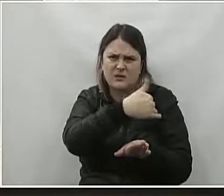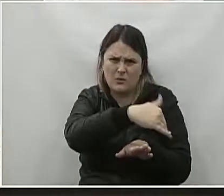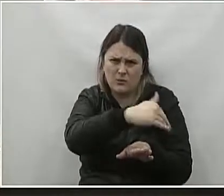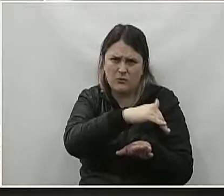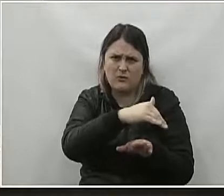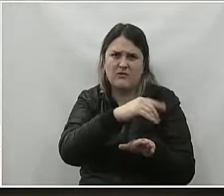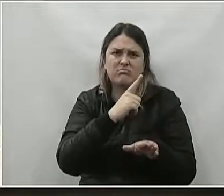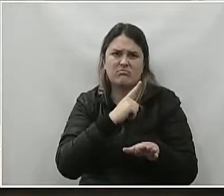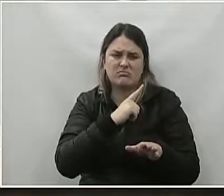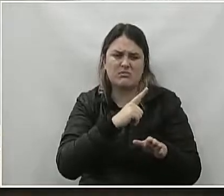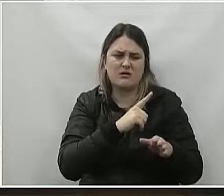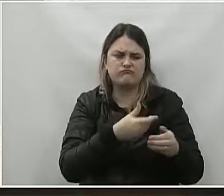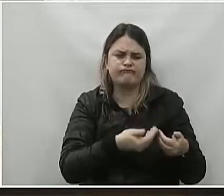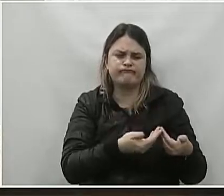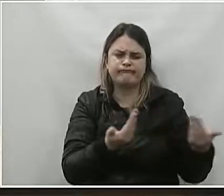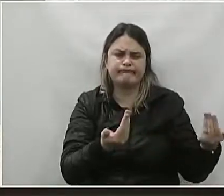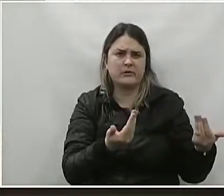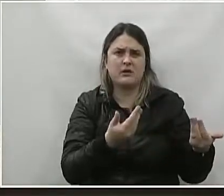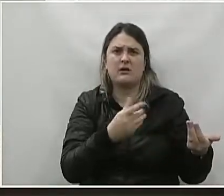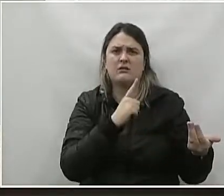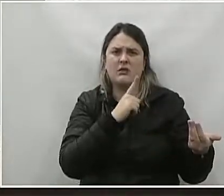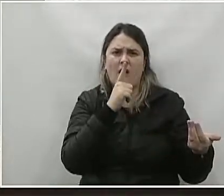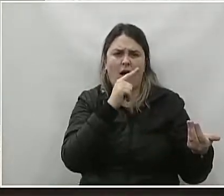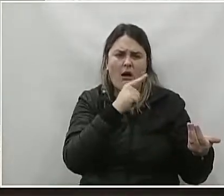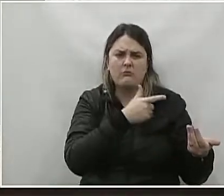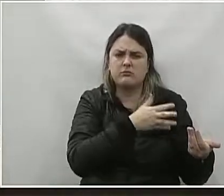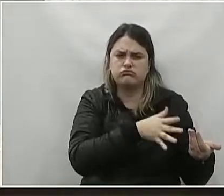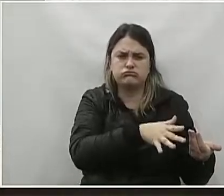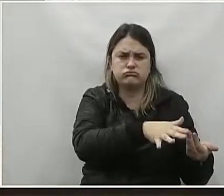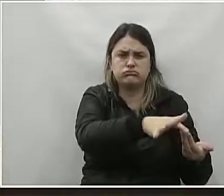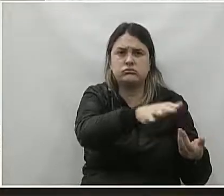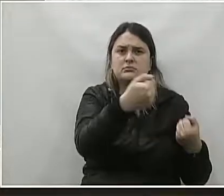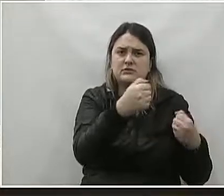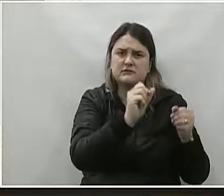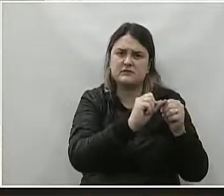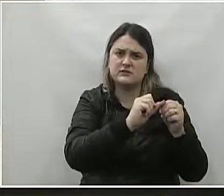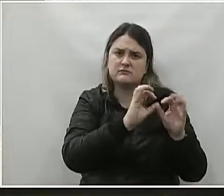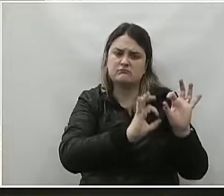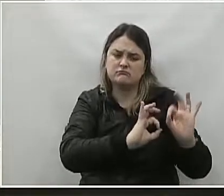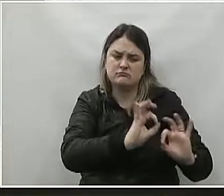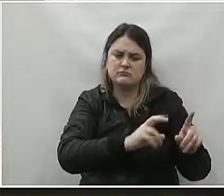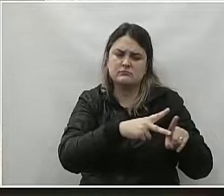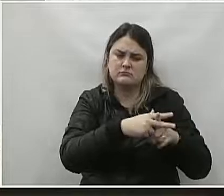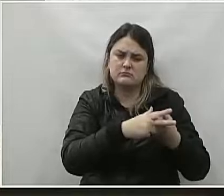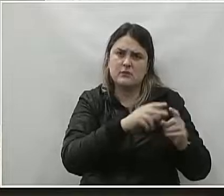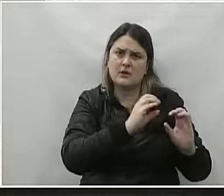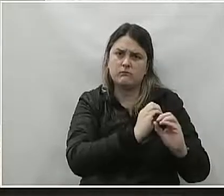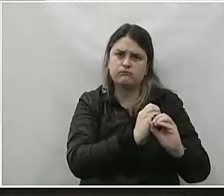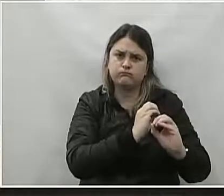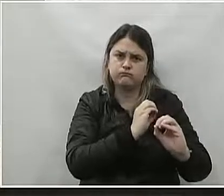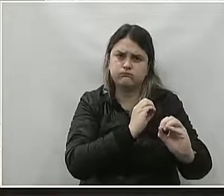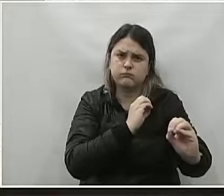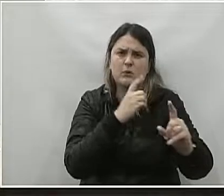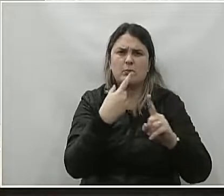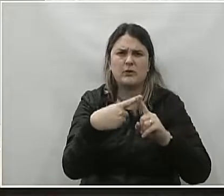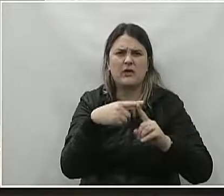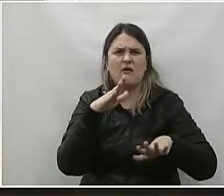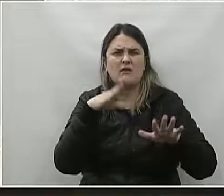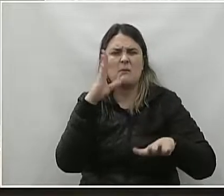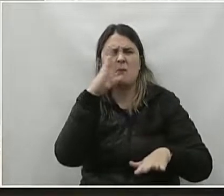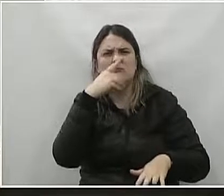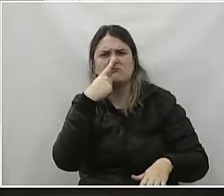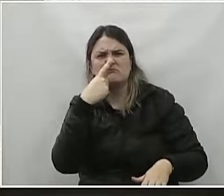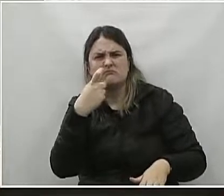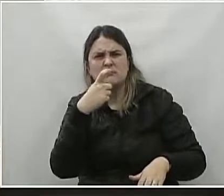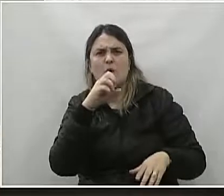existe uma valeta a céu aberto e se faz necessário sua tubulação para evitar mau cheiro, bem como